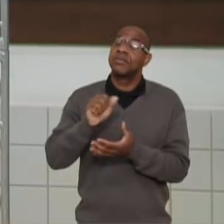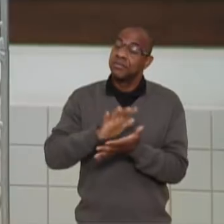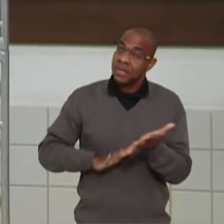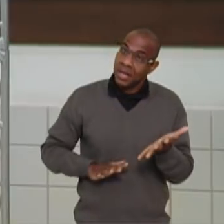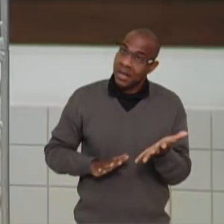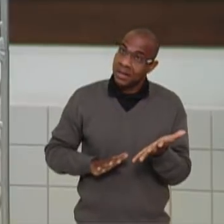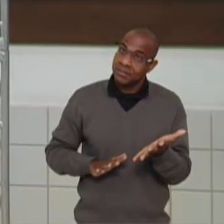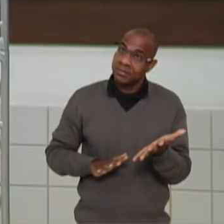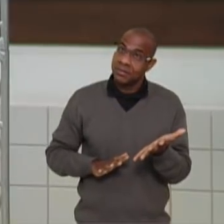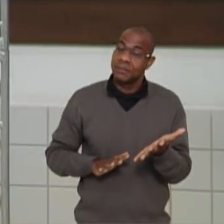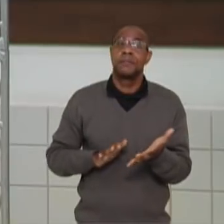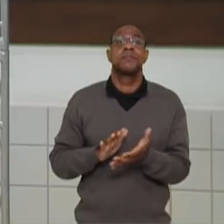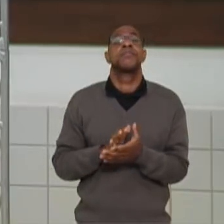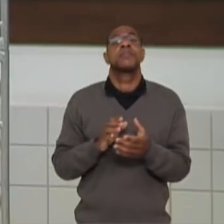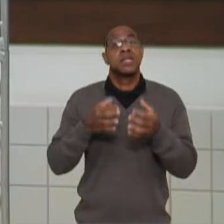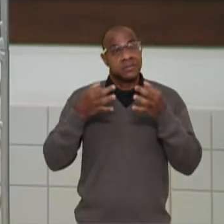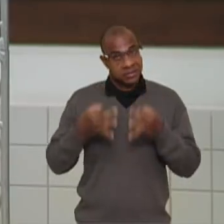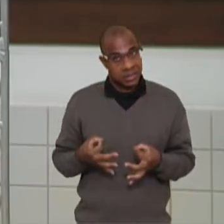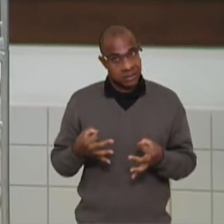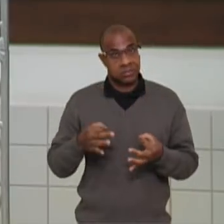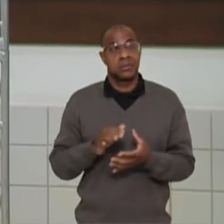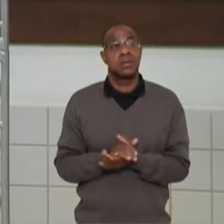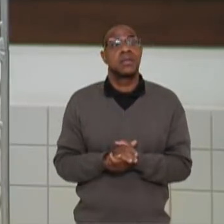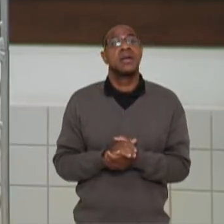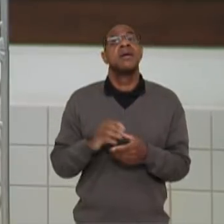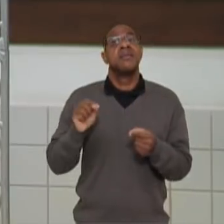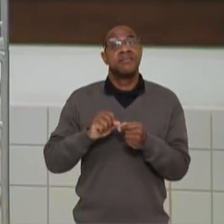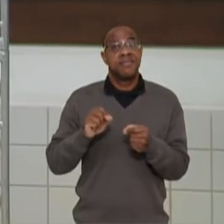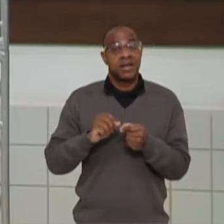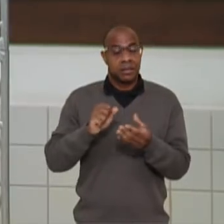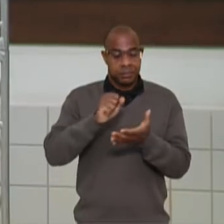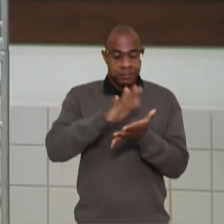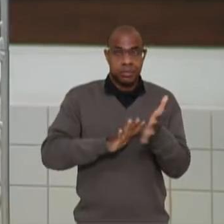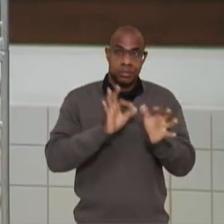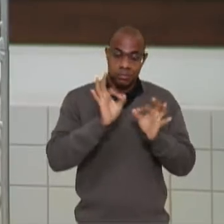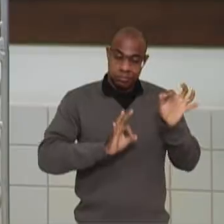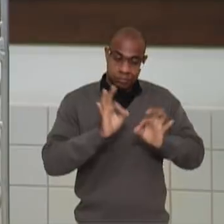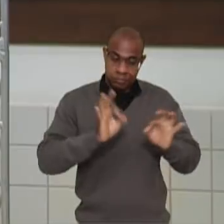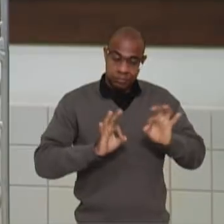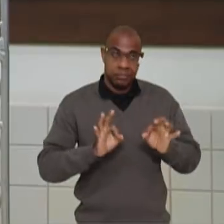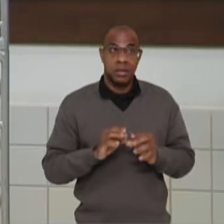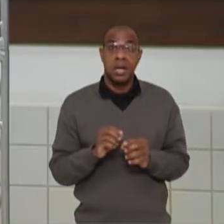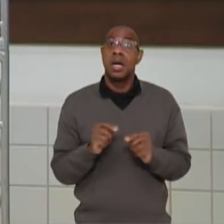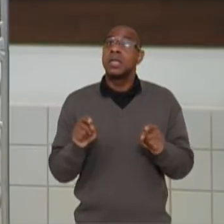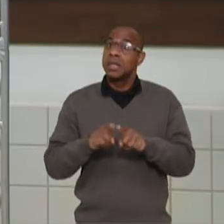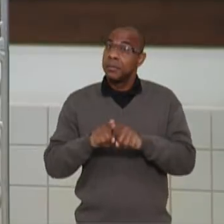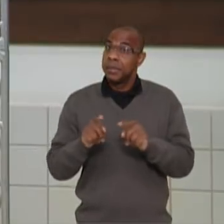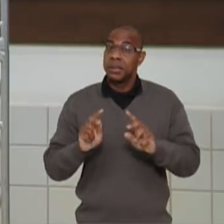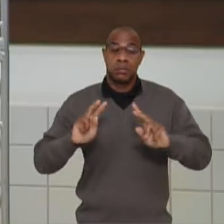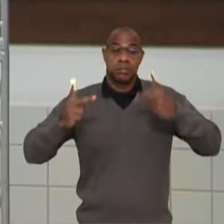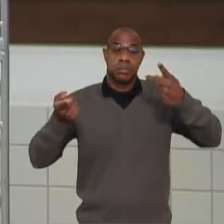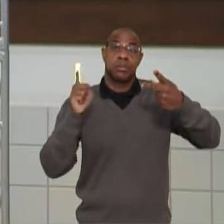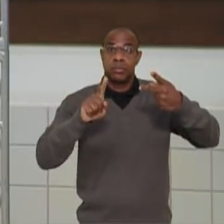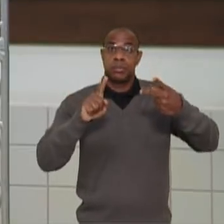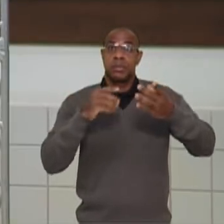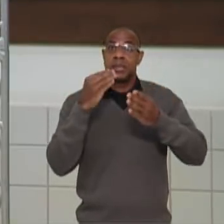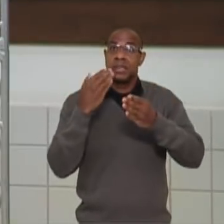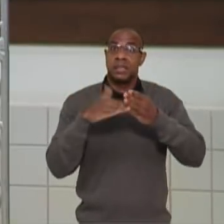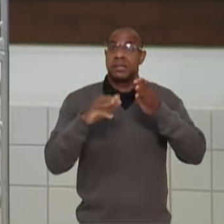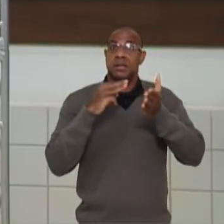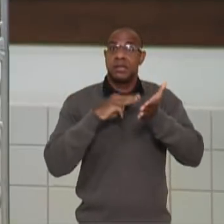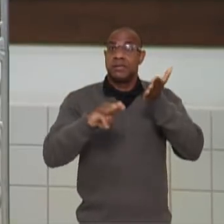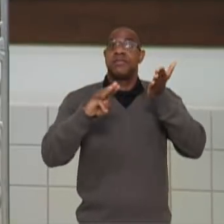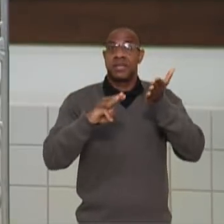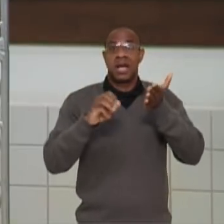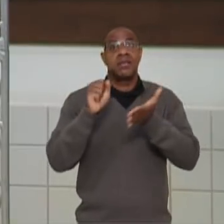atividades no Google Classroom direitinho, tá? Faça o formulário direitinho. Não esquece de clicar em enviar e de depois fazer o quê?